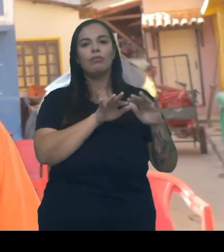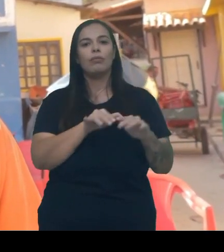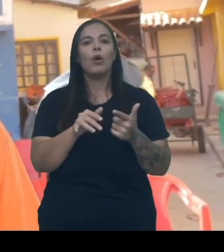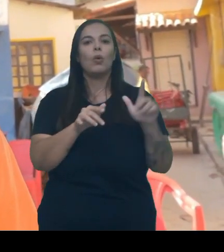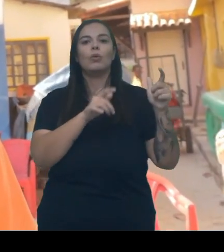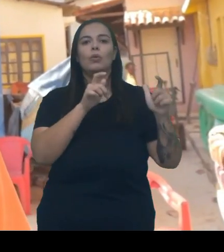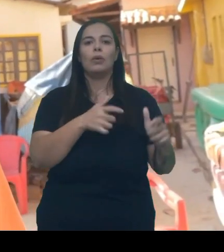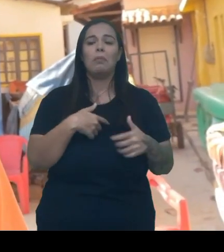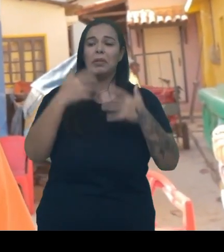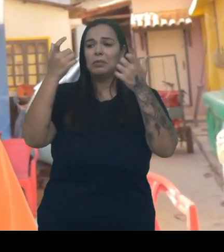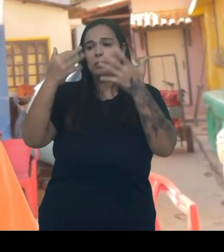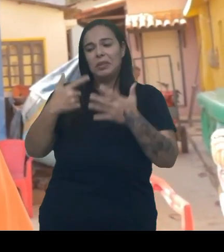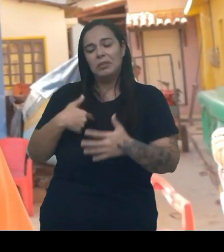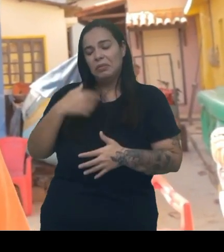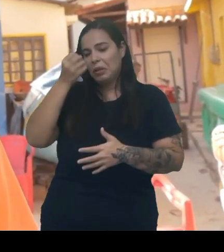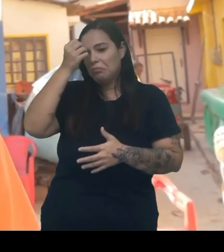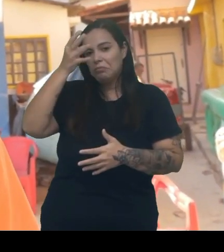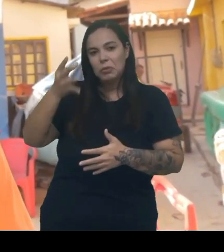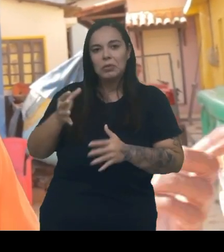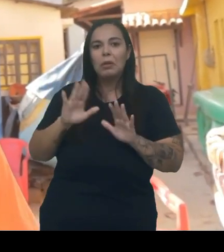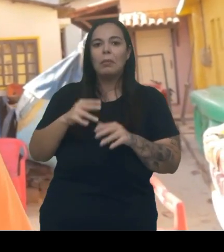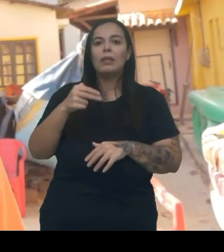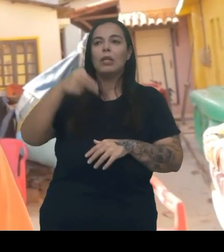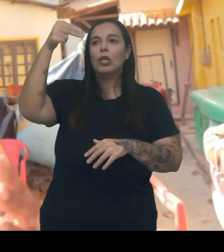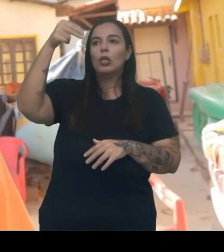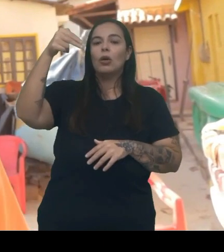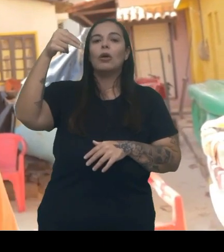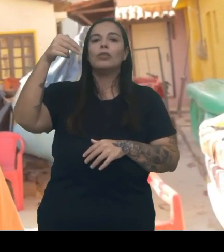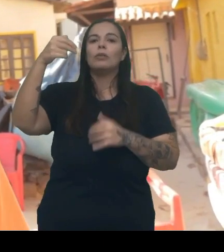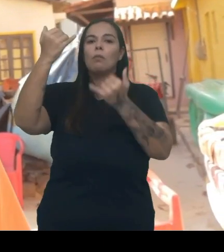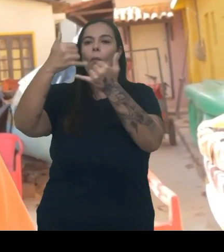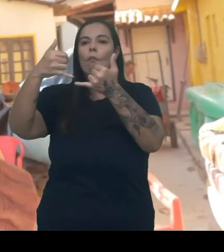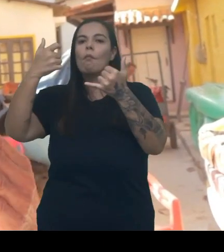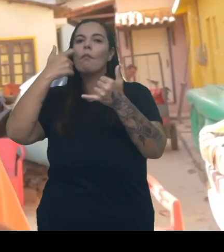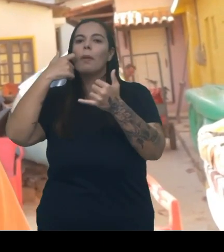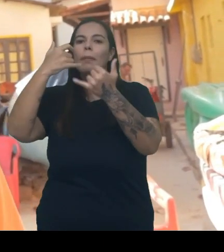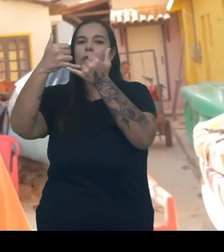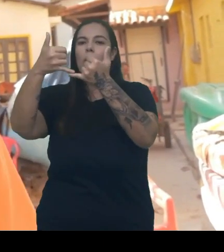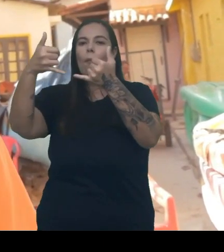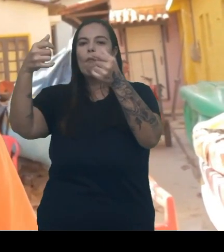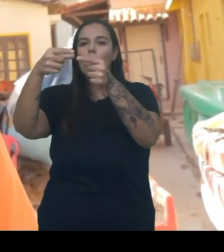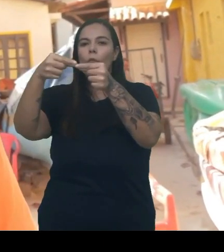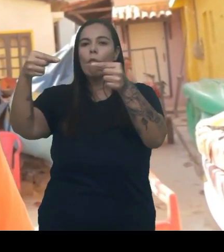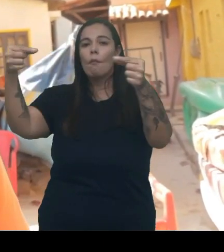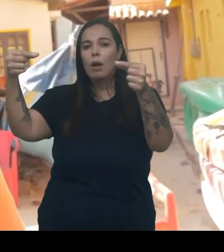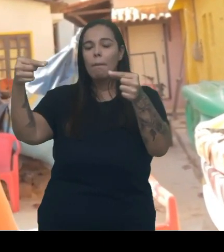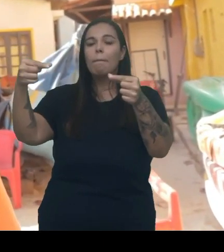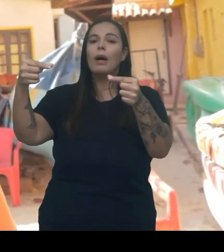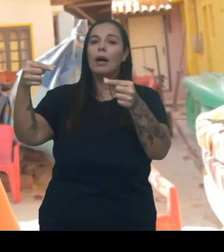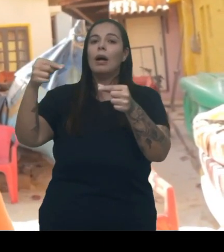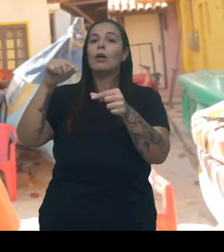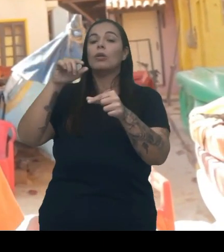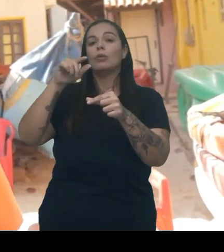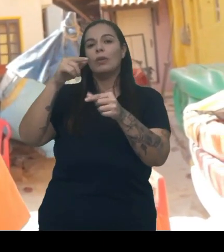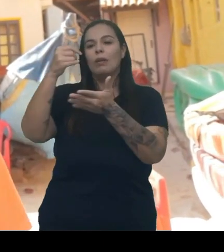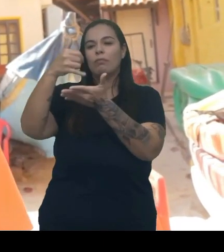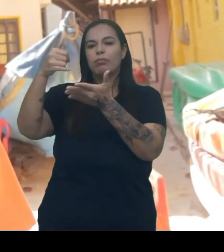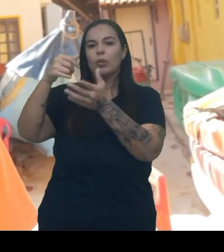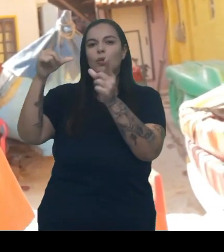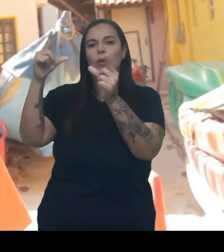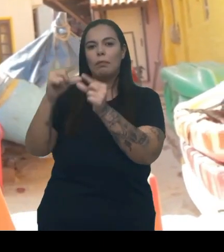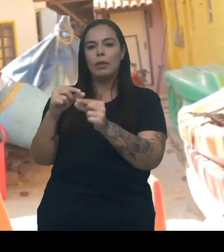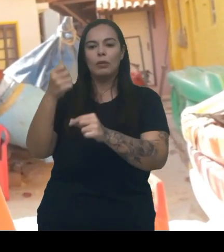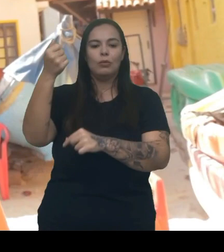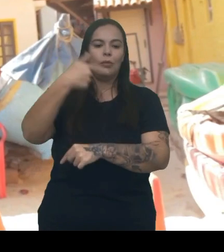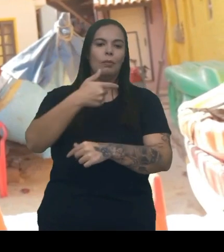uma explicação assim específica para te dizer de onde veio. Eu sei que era do norte, era uma tainha magra. Melhor, eu, no caso, Menos gordurosa. era menos gordurosa do